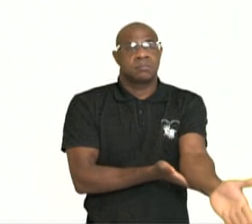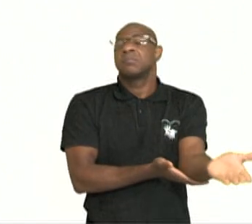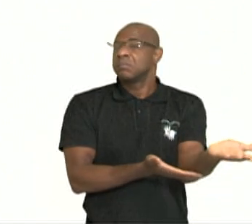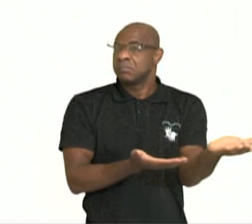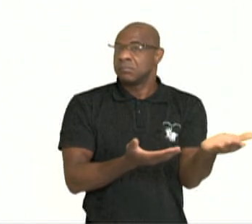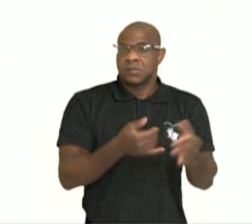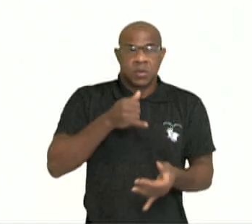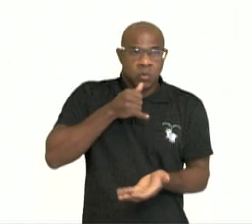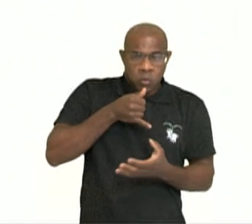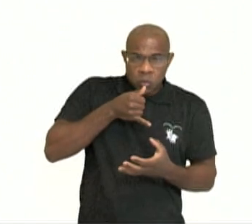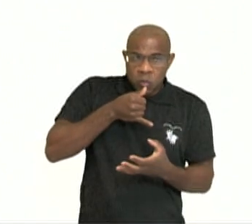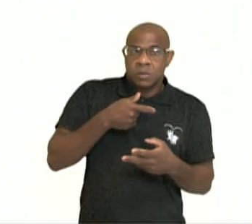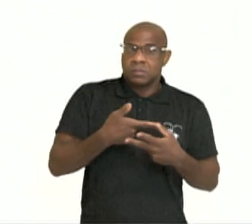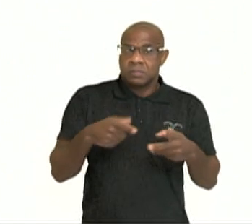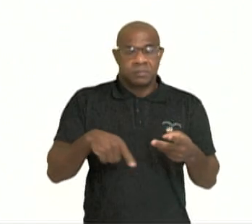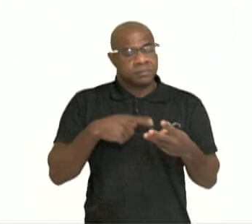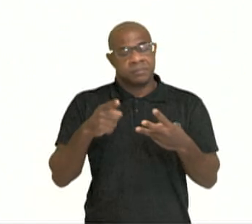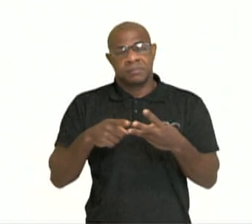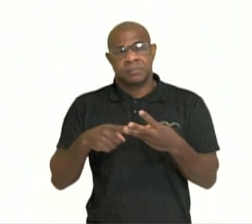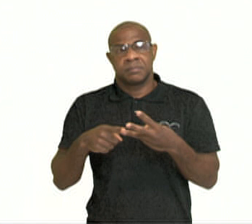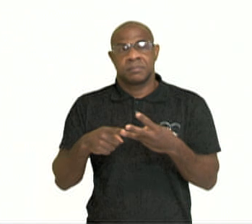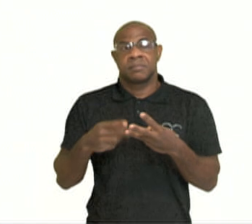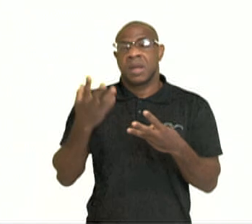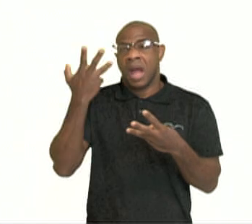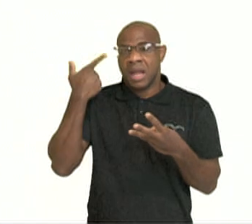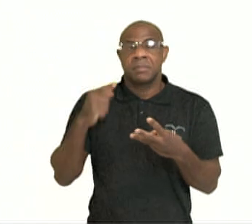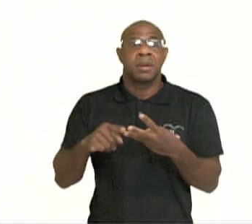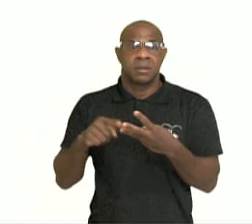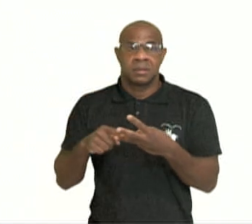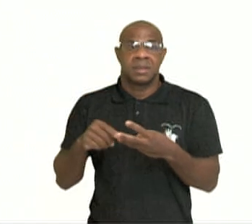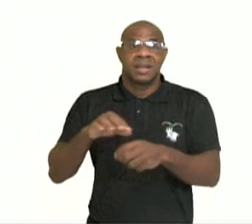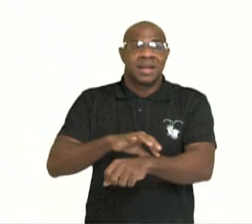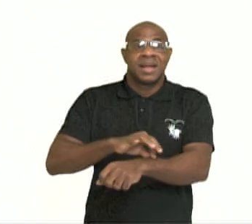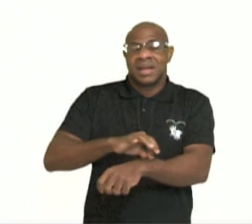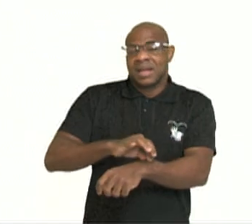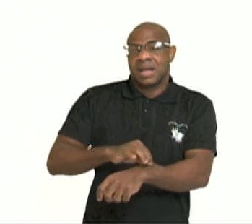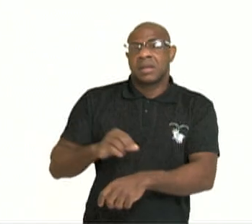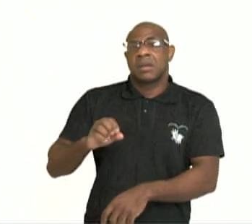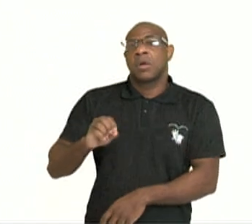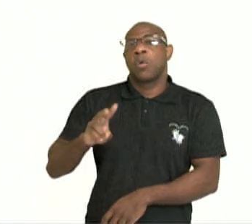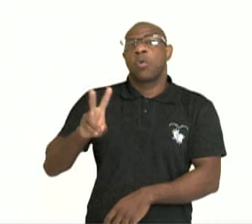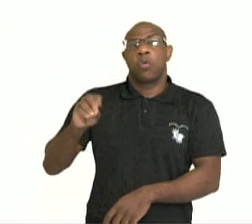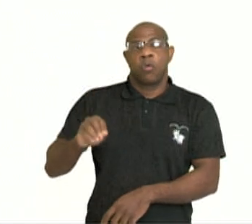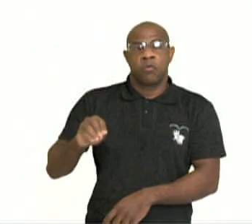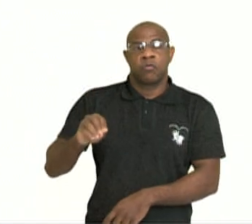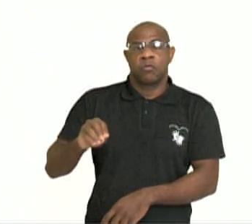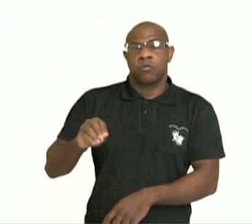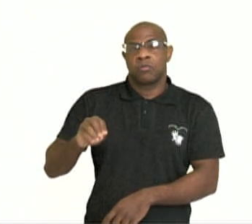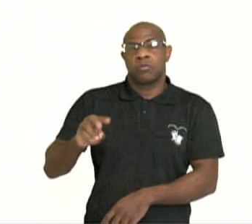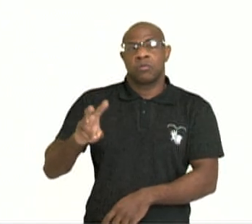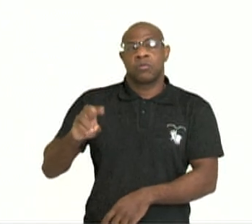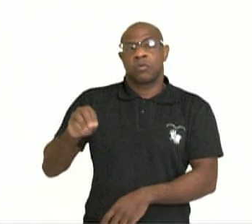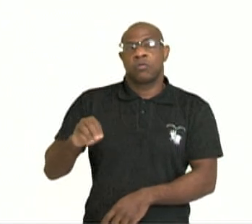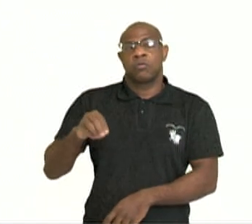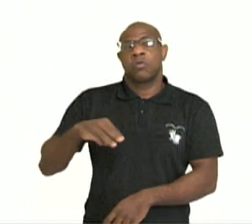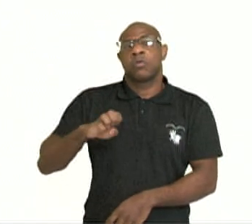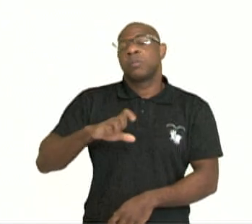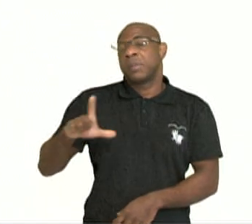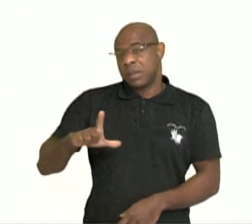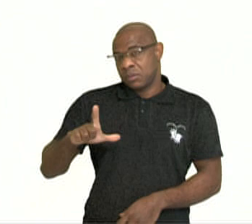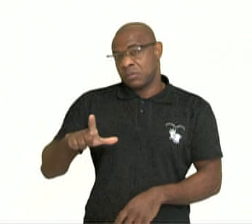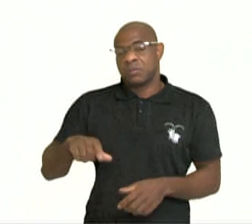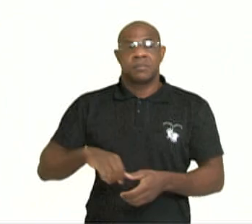nossa região aqui do Paraná, e de origem animal, a carne desses animais, não